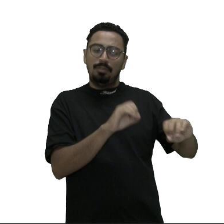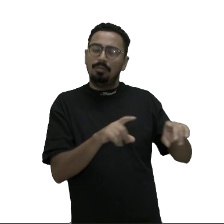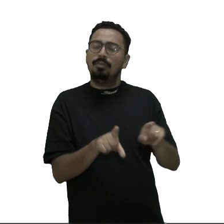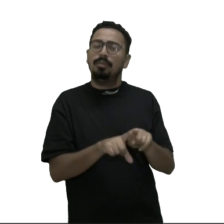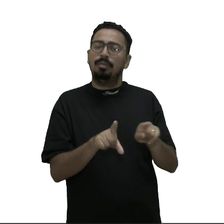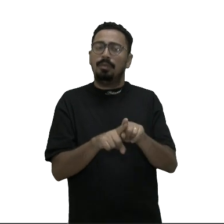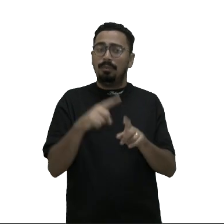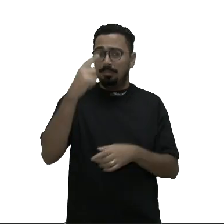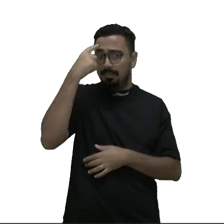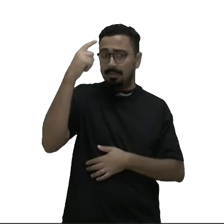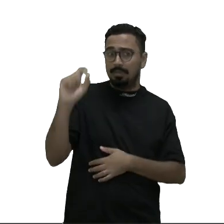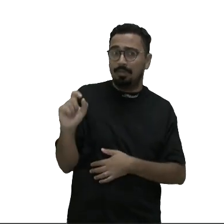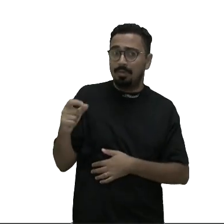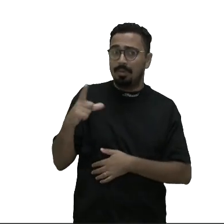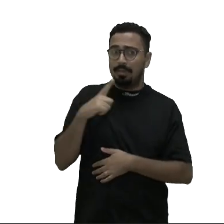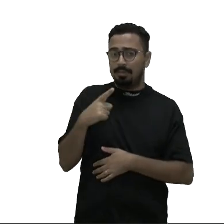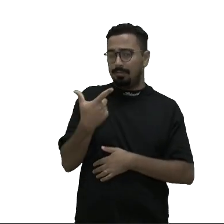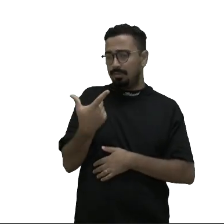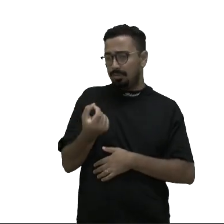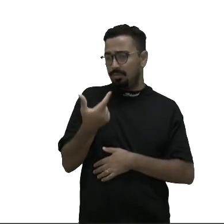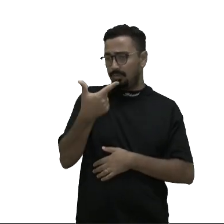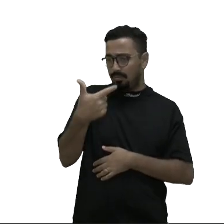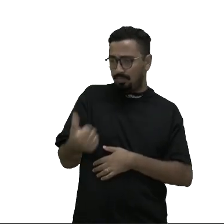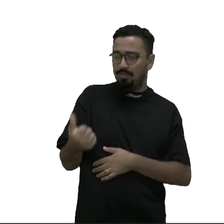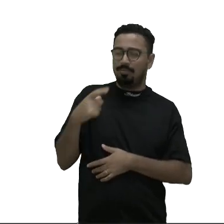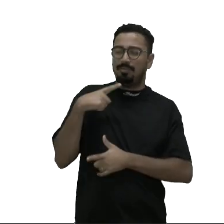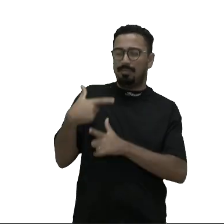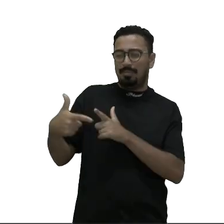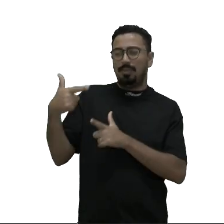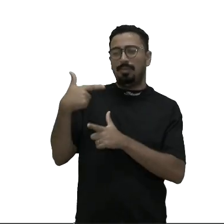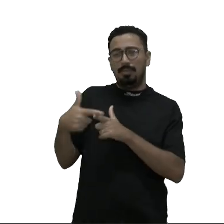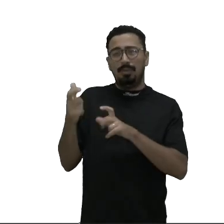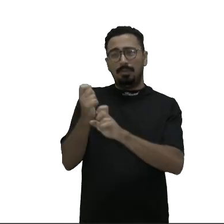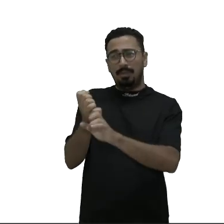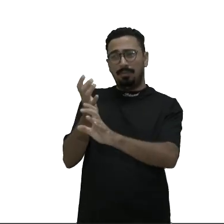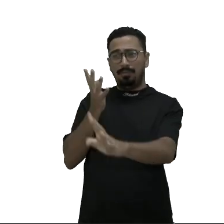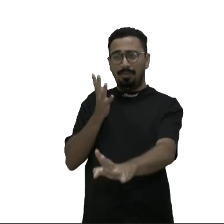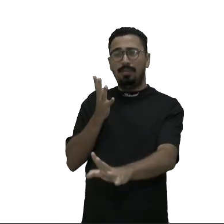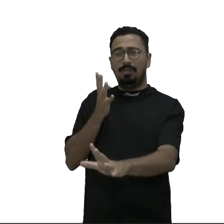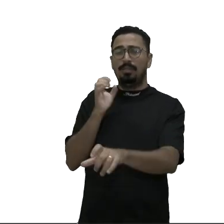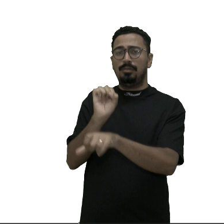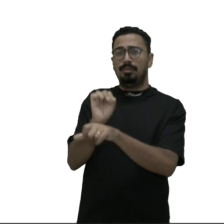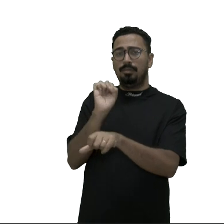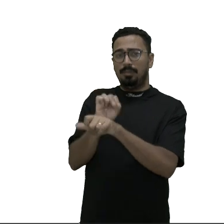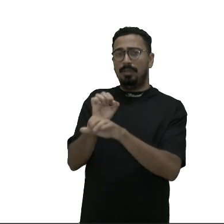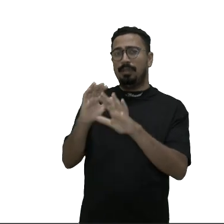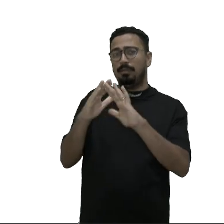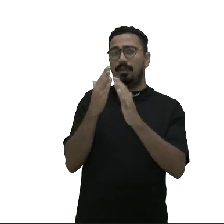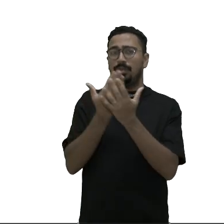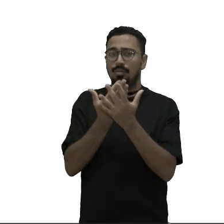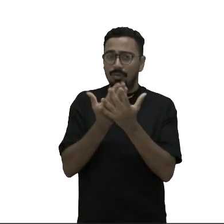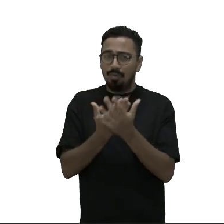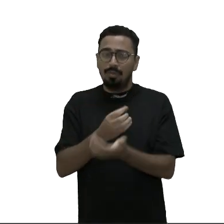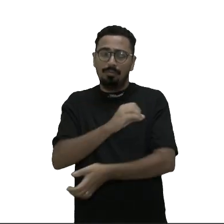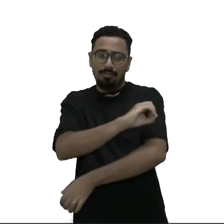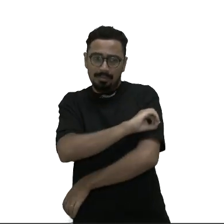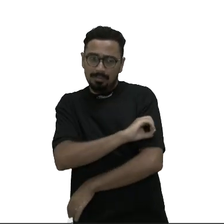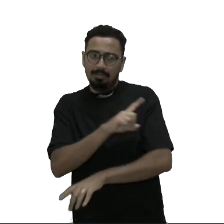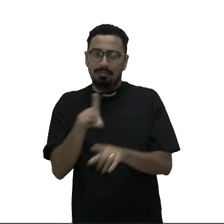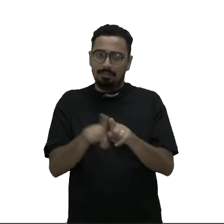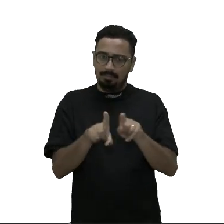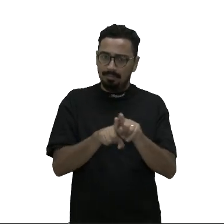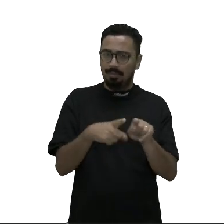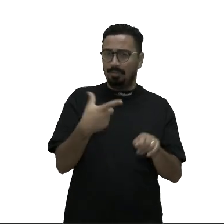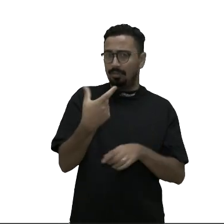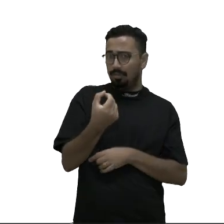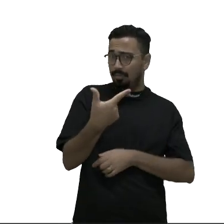nós ainda tivemos em 2021 muito problema de fila de creche, considerando que nós tivemos ainda em 2021 a questão